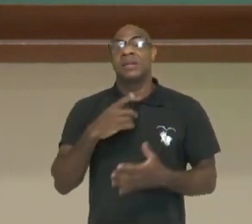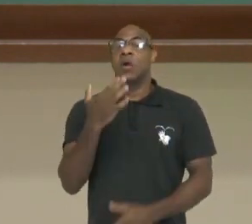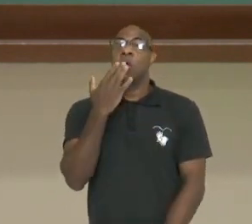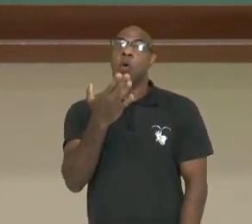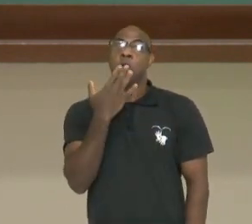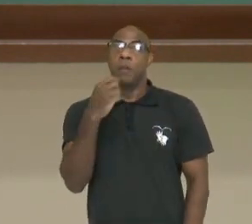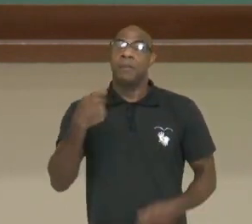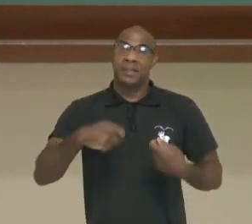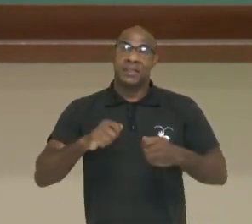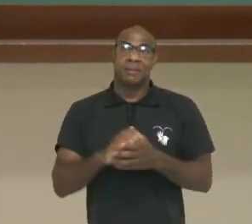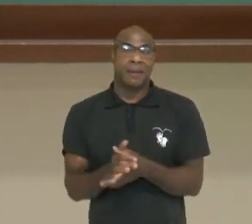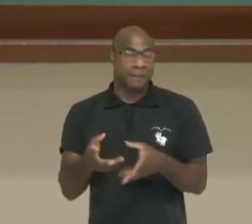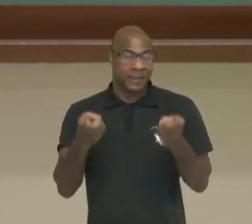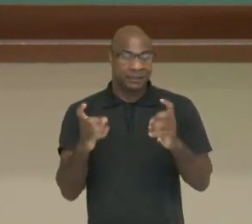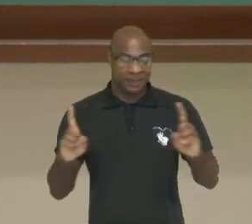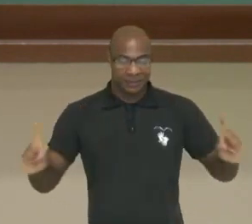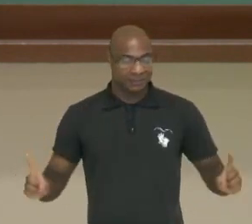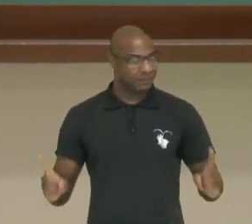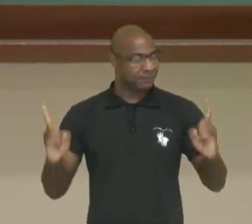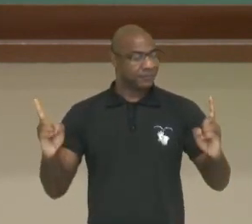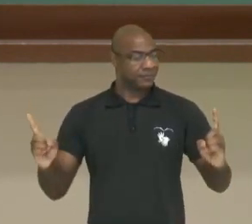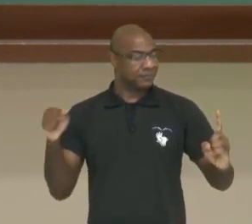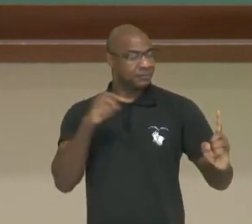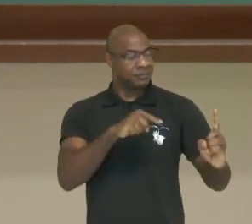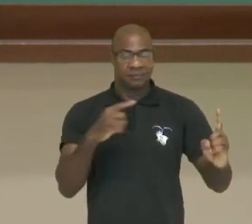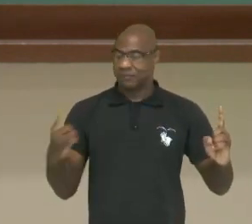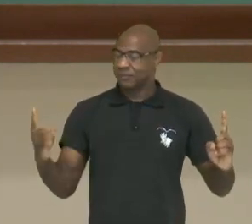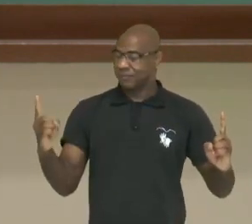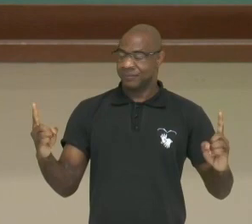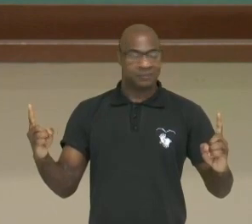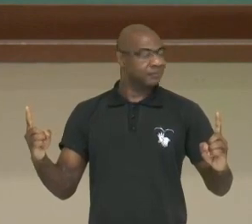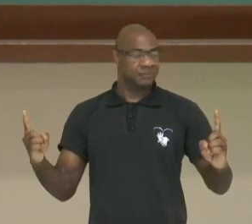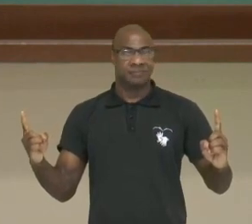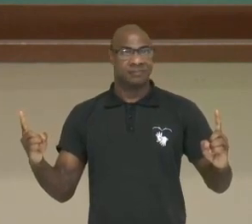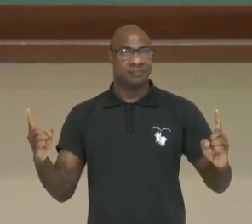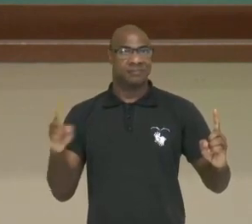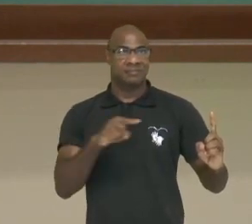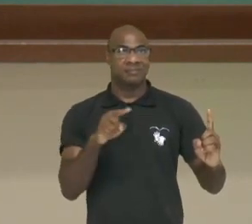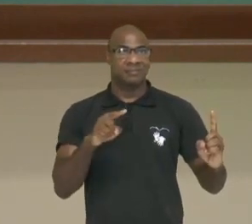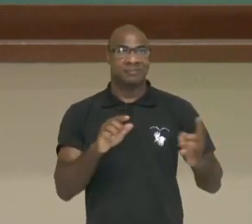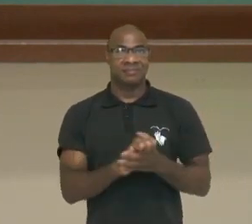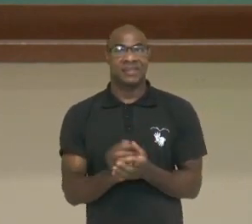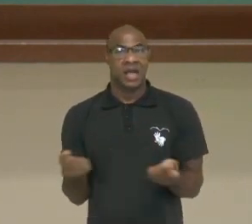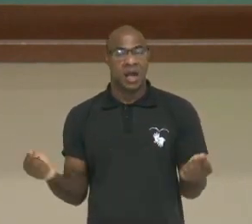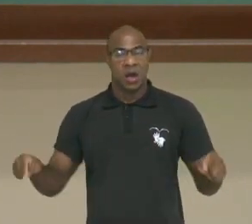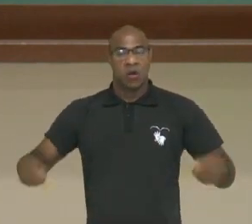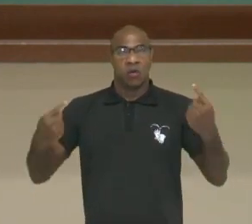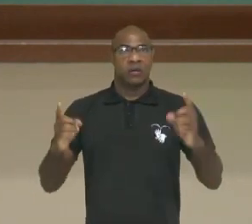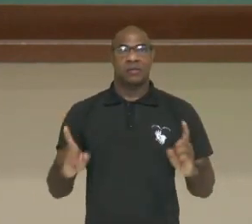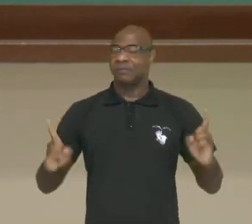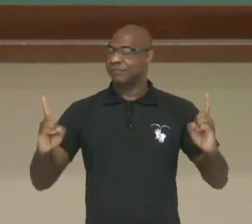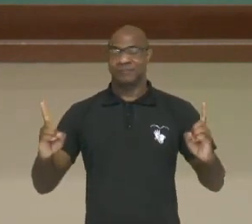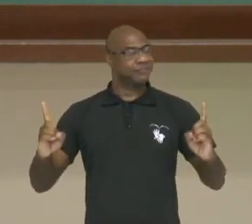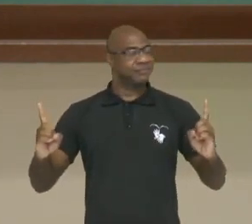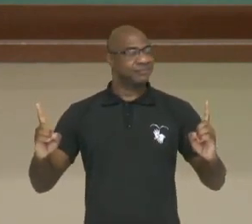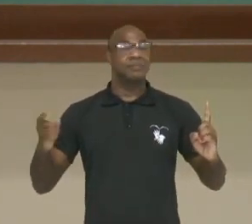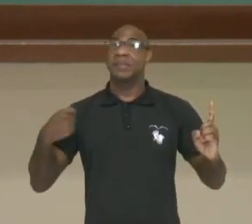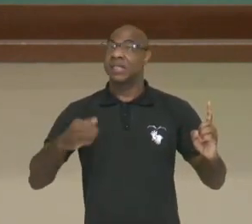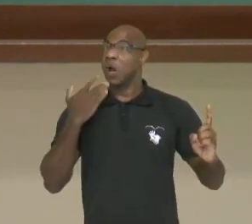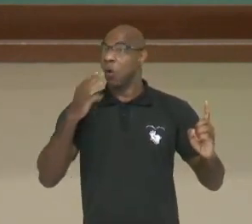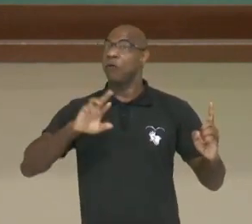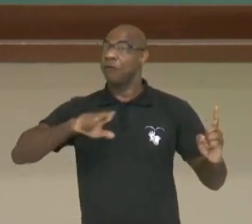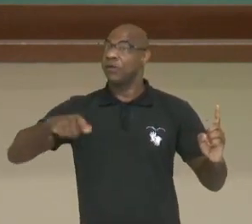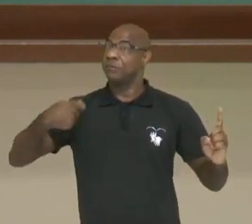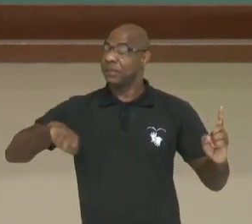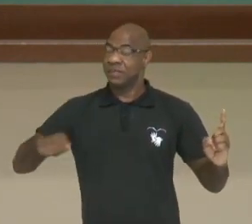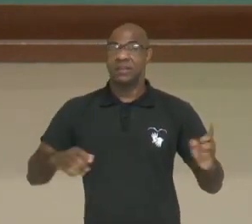cores para identificar exatamente de qual atleta é os movimentos, desempenhou os movimentos. Então, assim